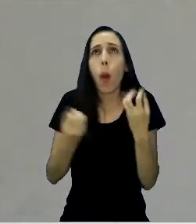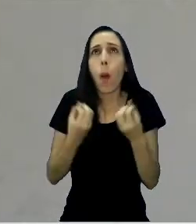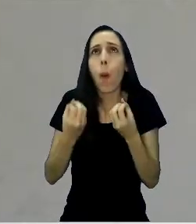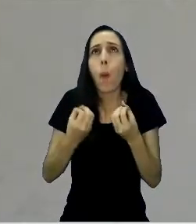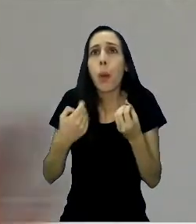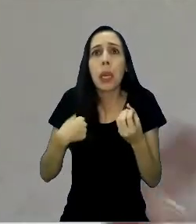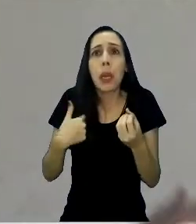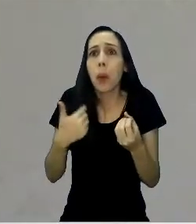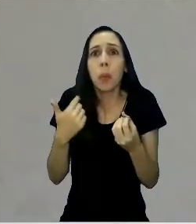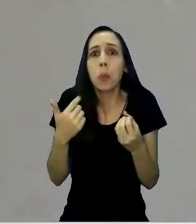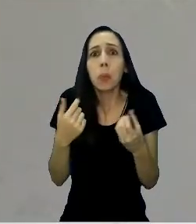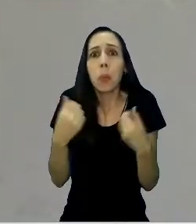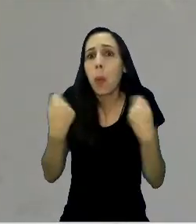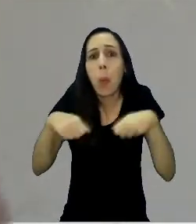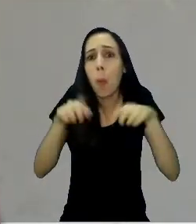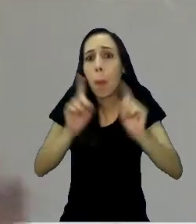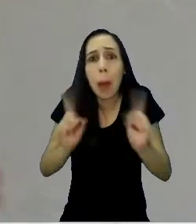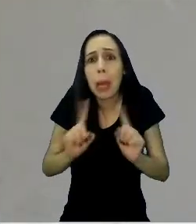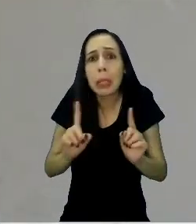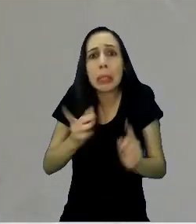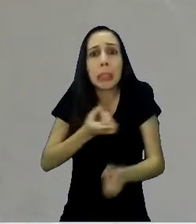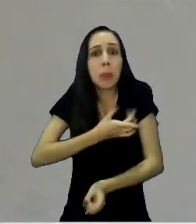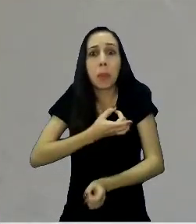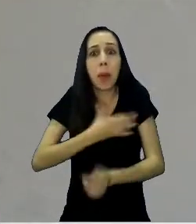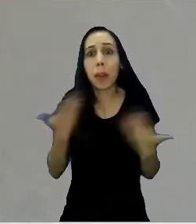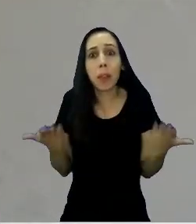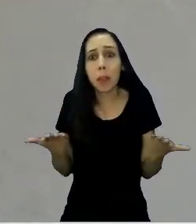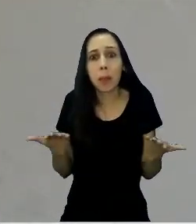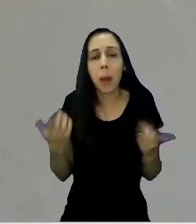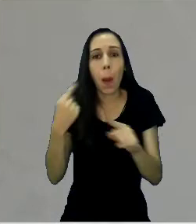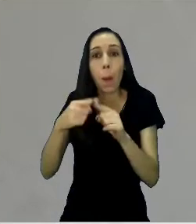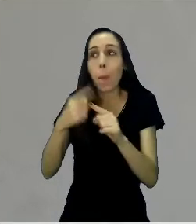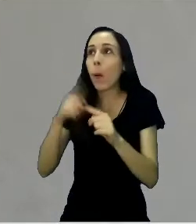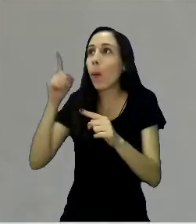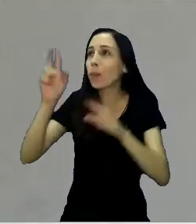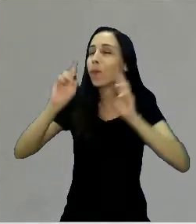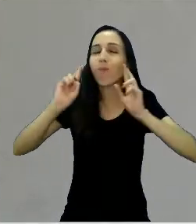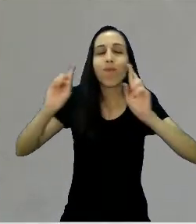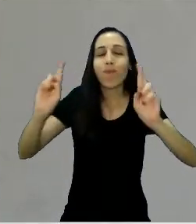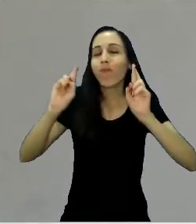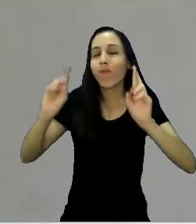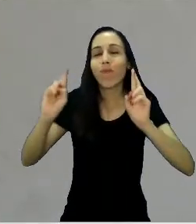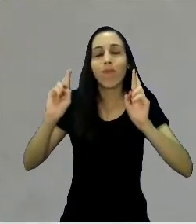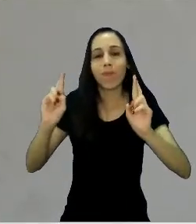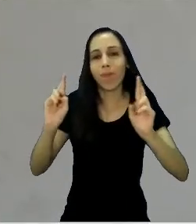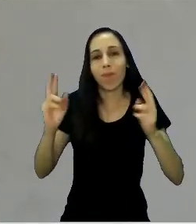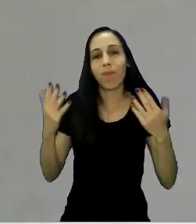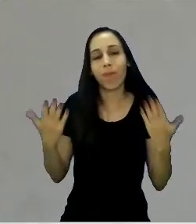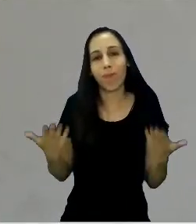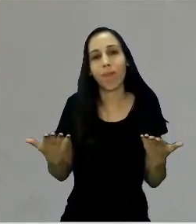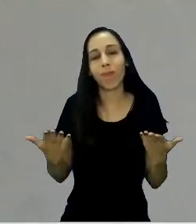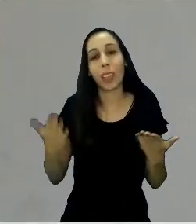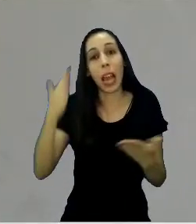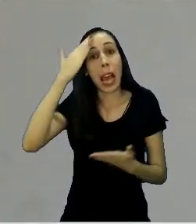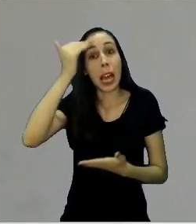não devo temer mal algum. Essa é a minha esperança.